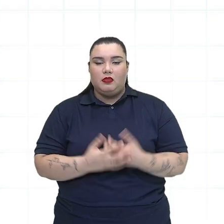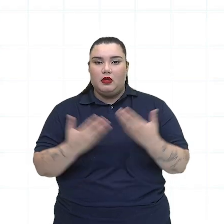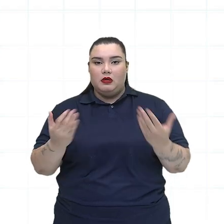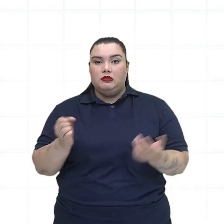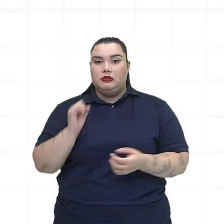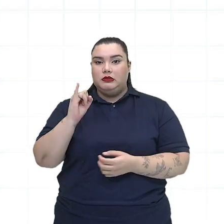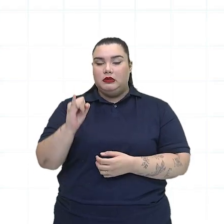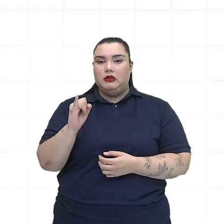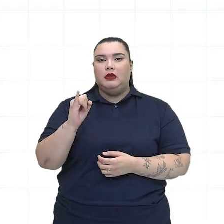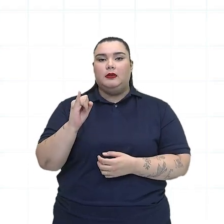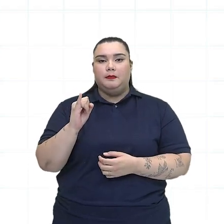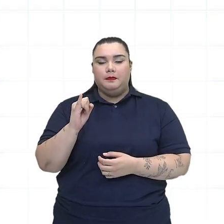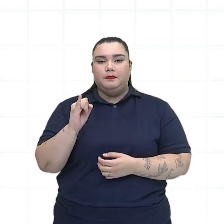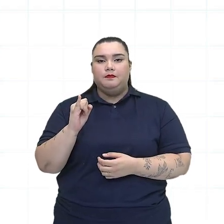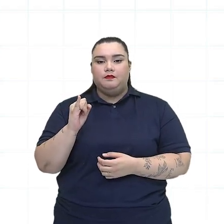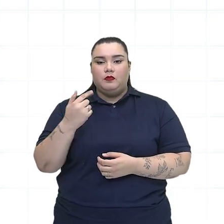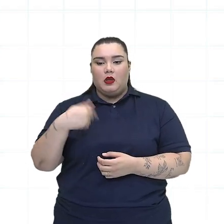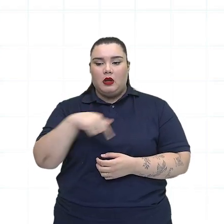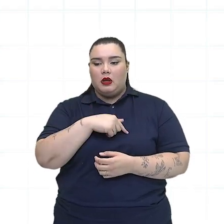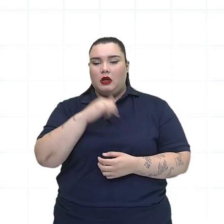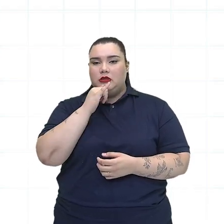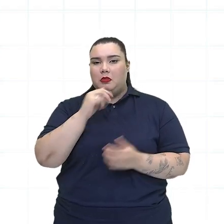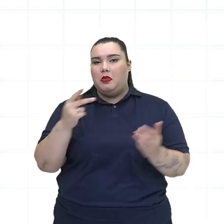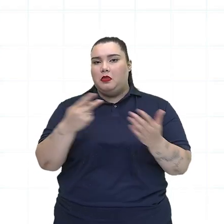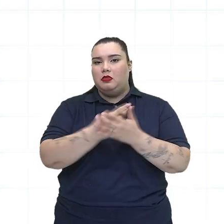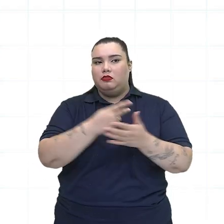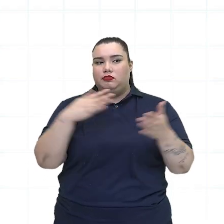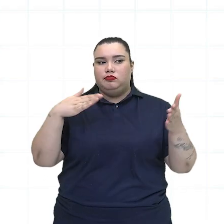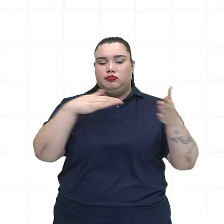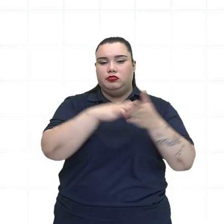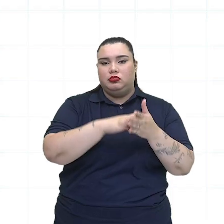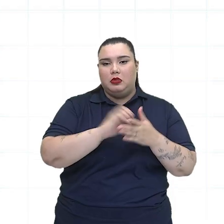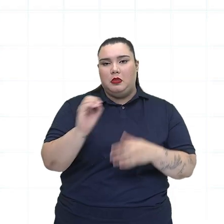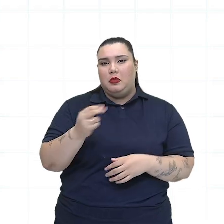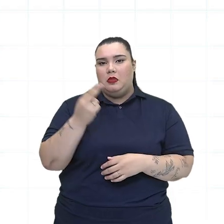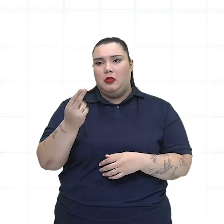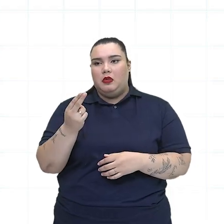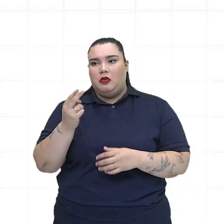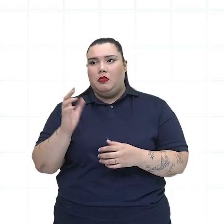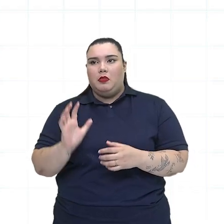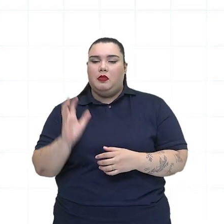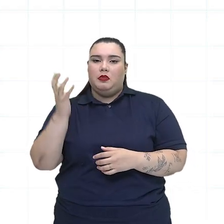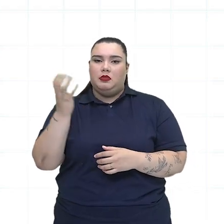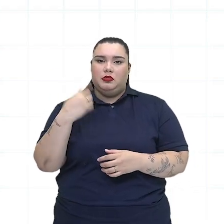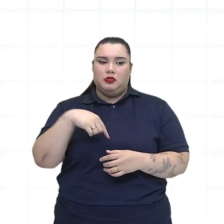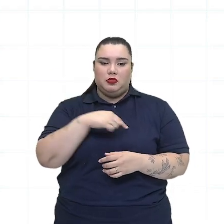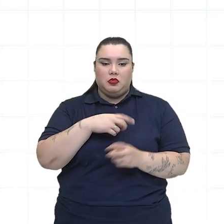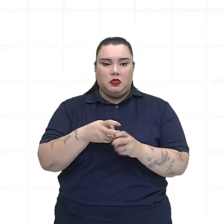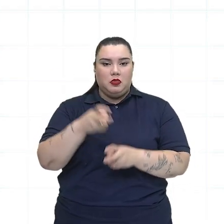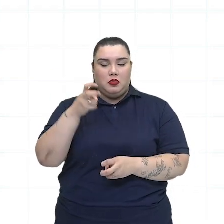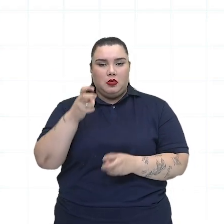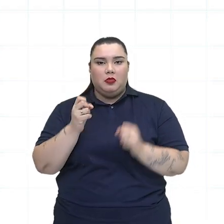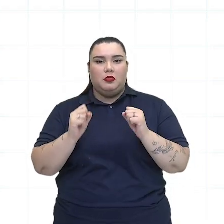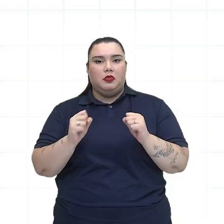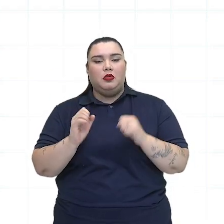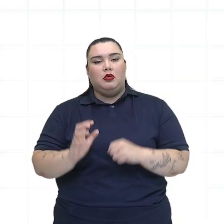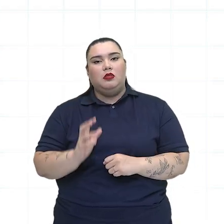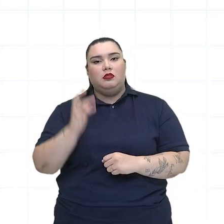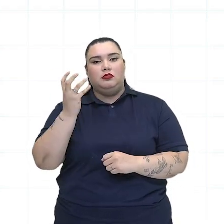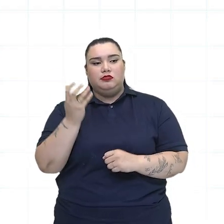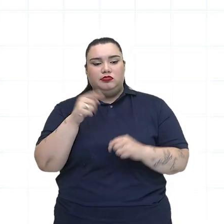Se a gente sofre algum acidente ou recebe algum dano na região da nossa coluna, pode